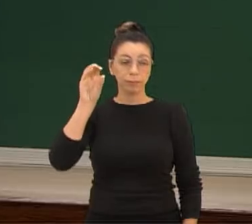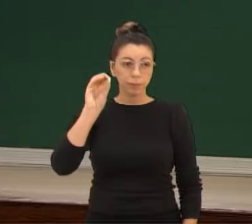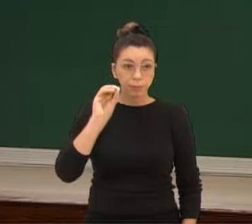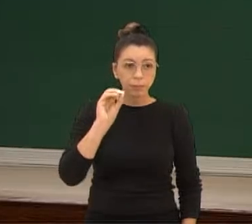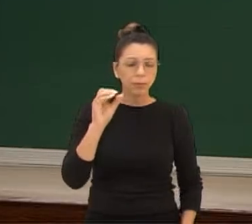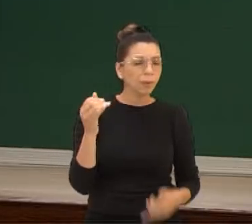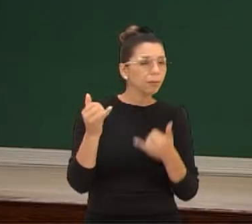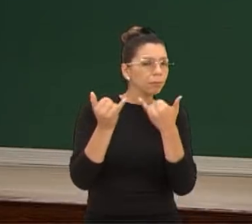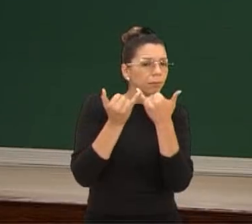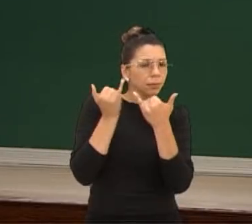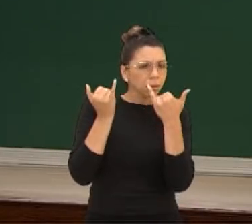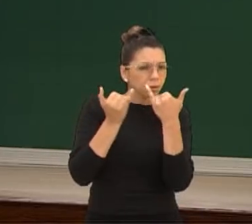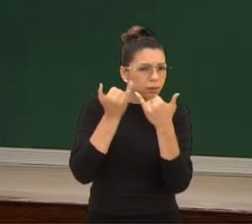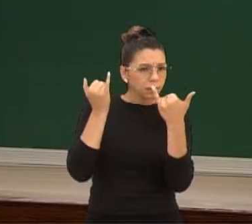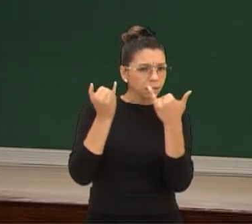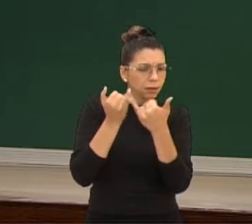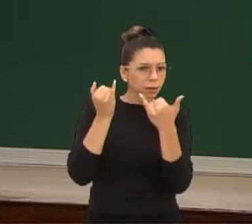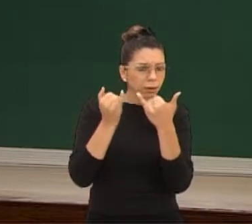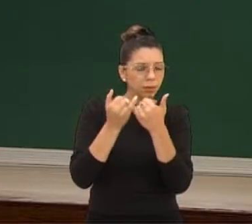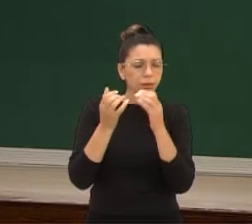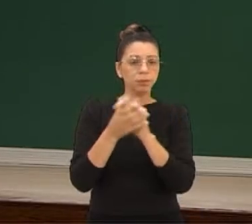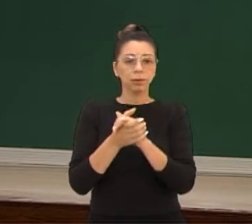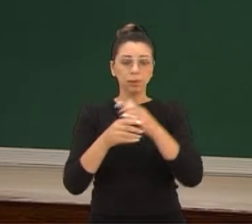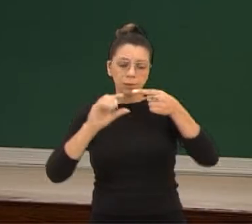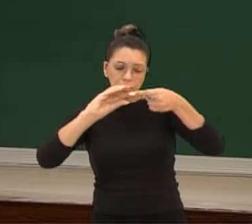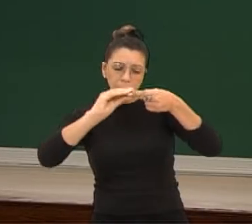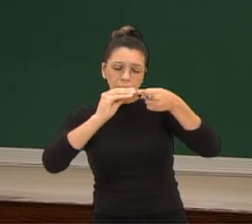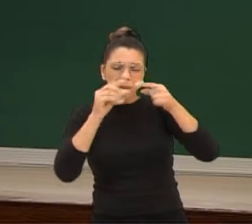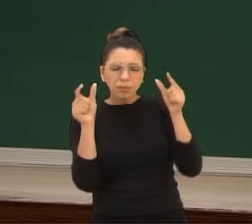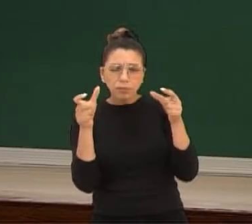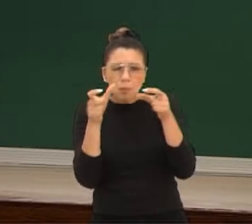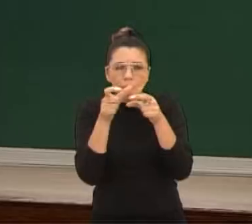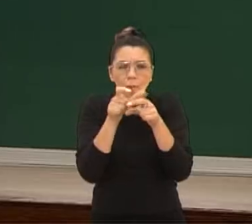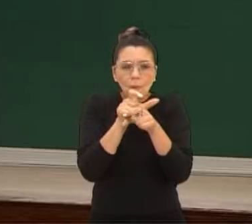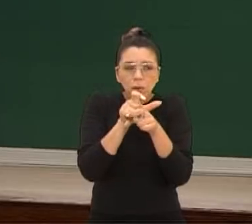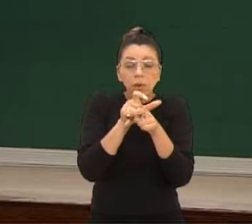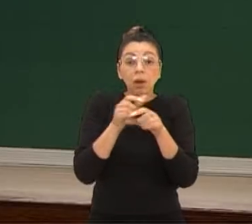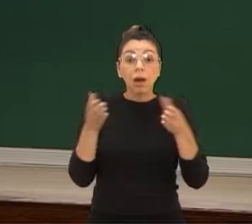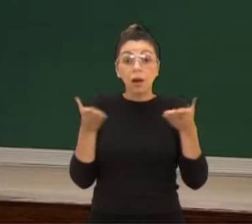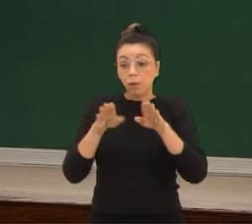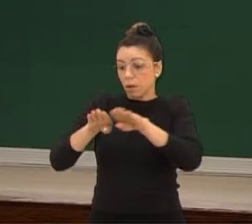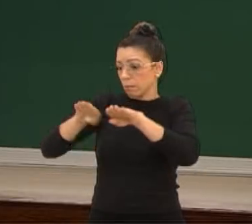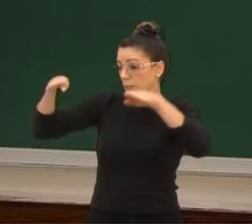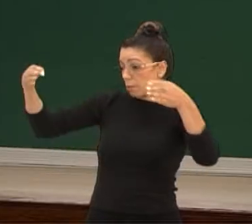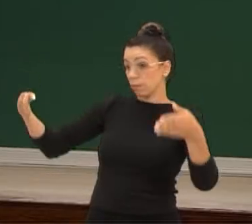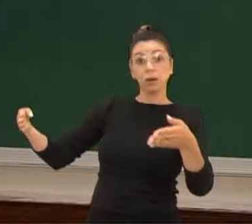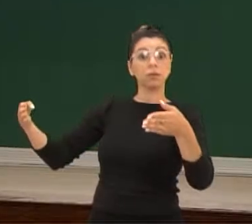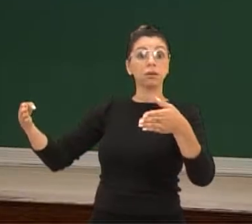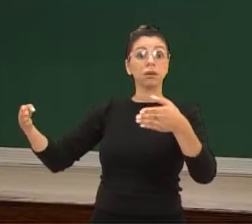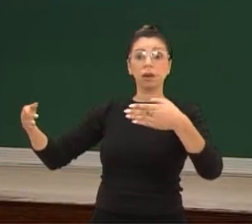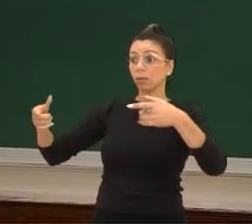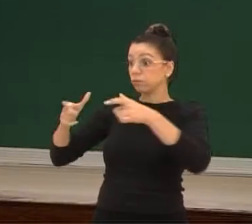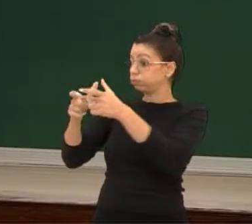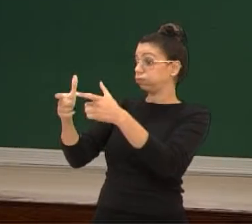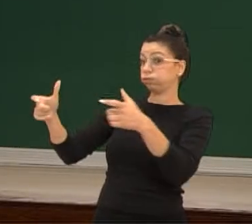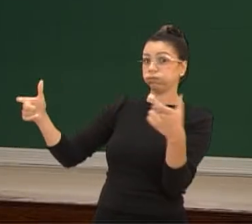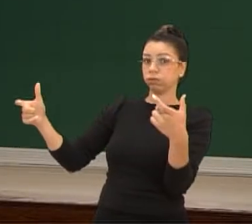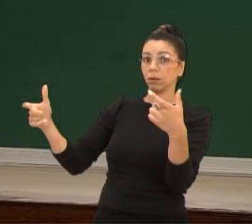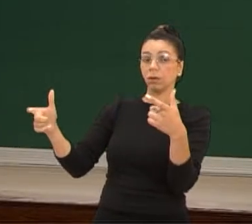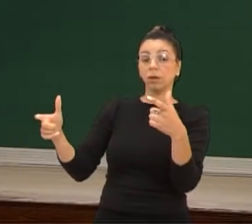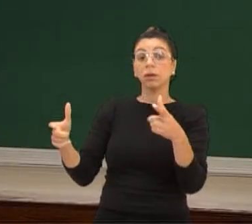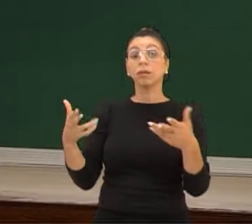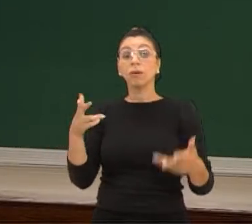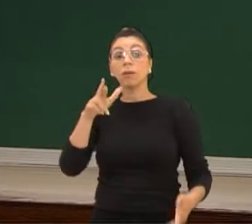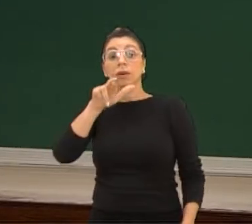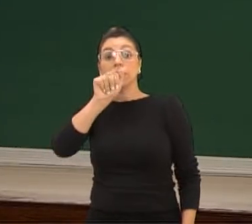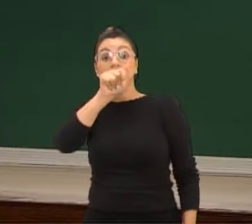apontador, 3,107, um apontador é bem pequenininho. Agora, um tampo de mesa, ele é maior e a razão continua